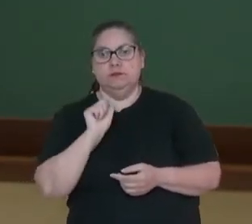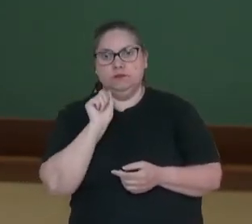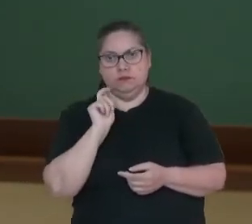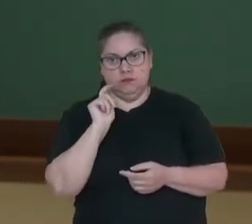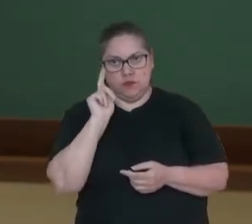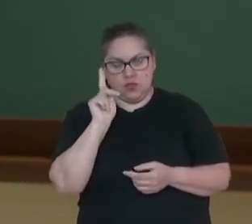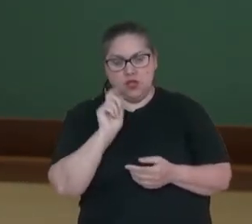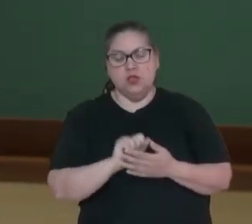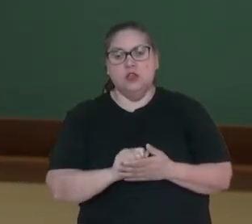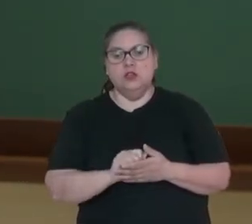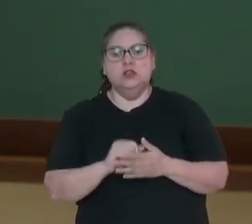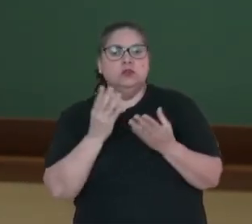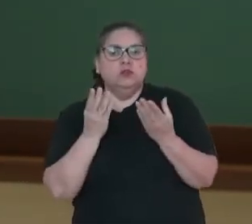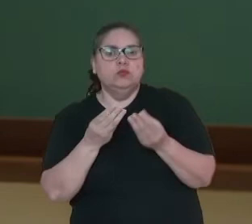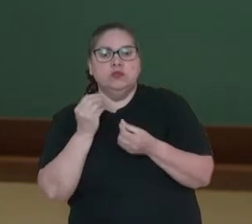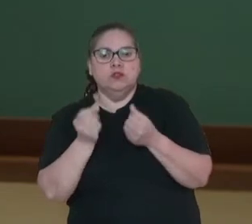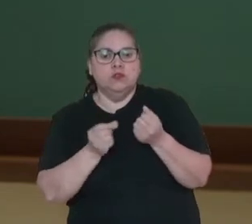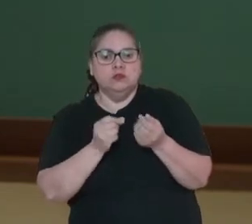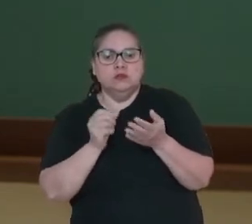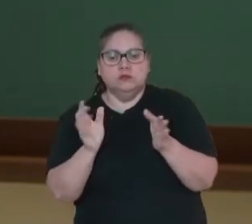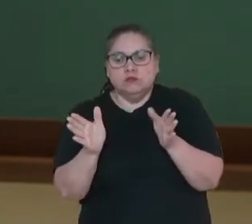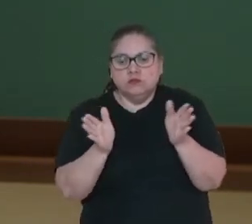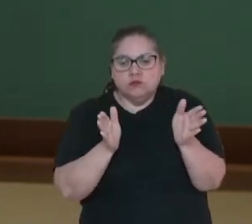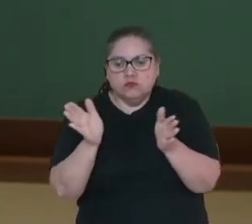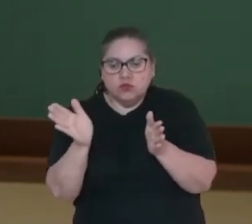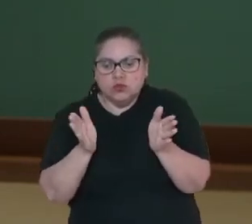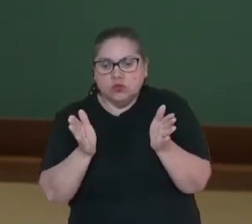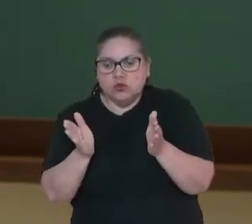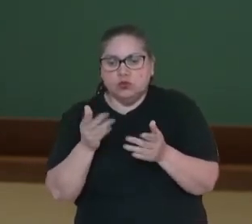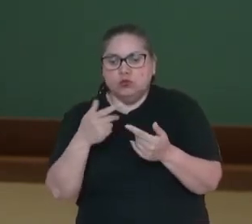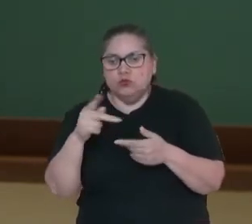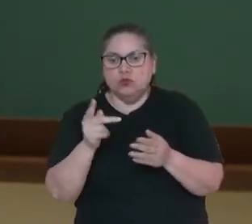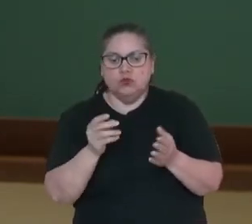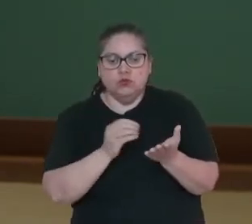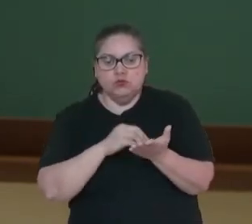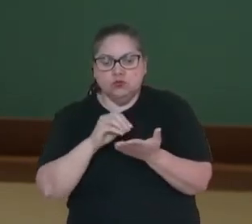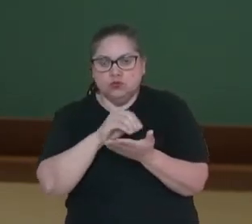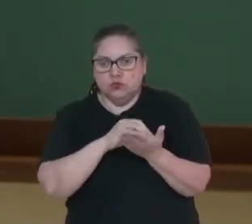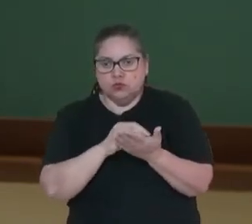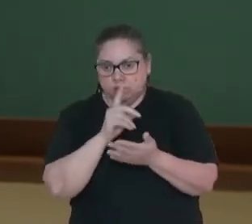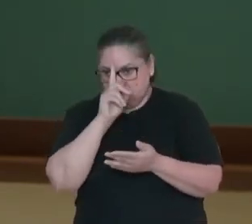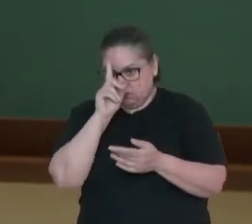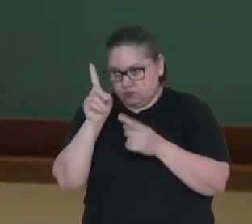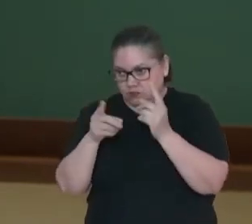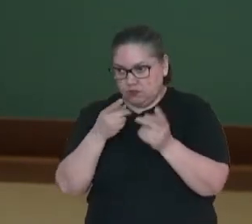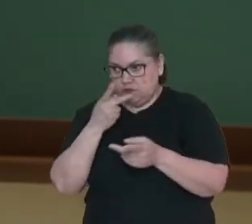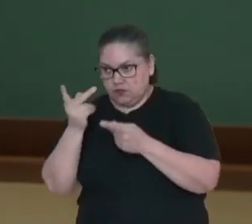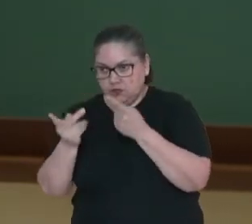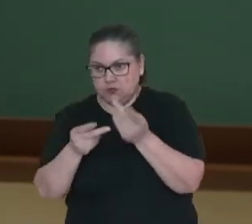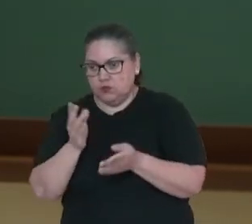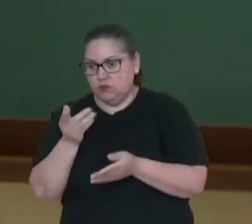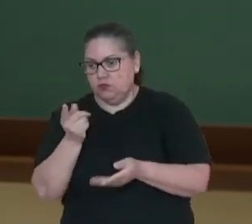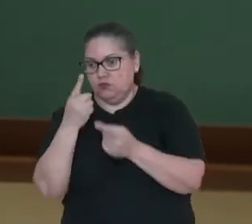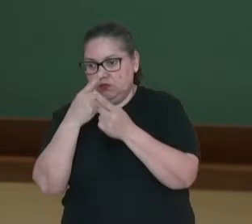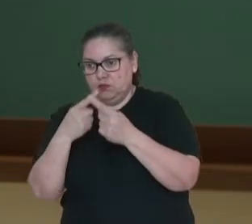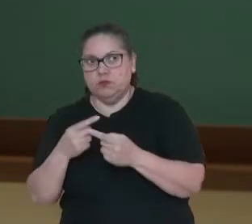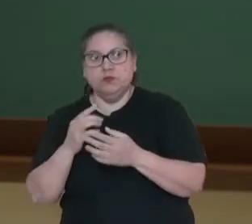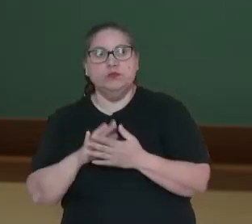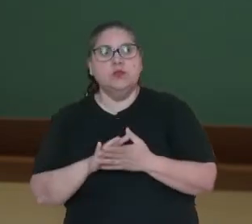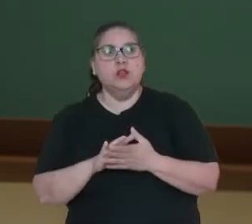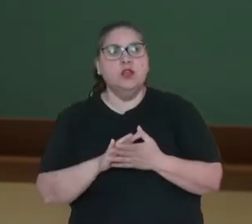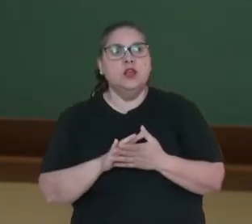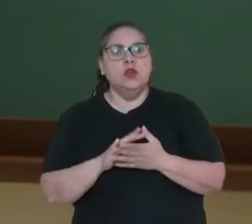dessa forma que você vai orientando o seu jogo e passando os comandos para o seu adversário.